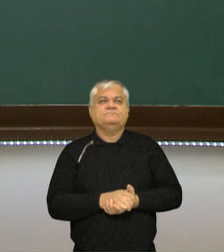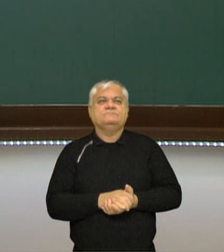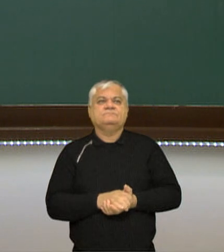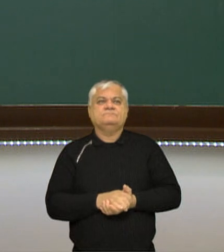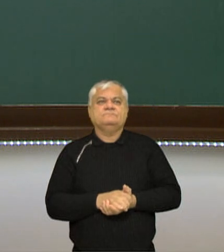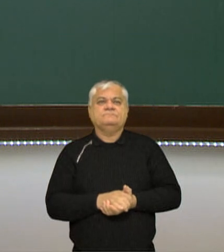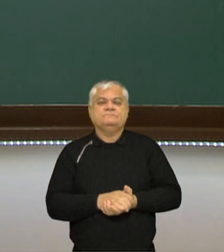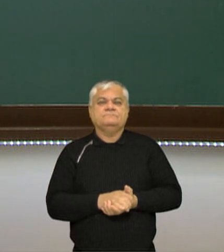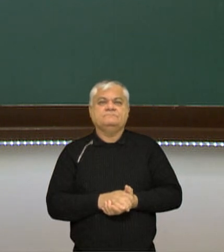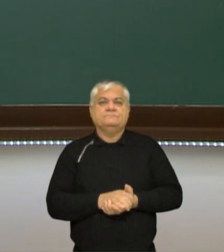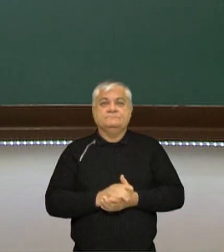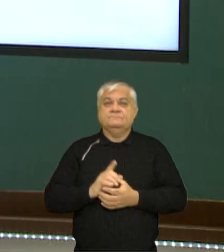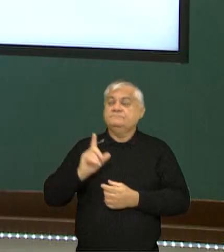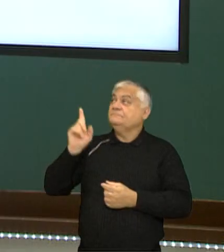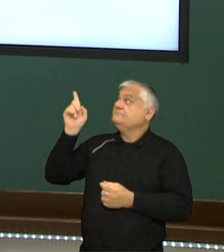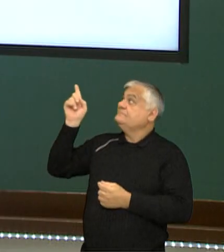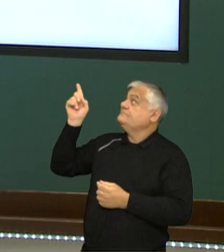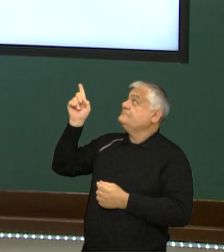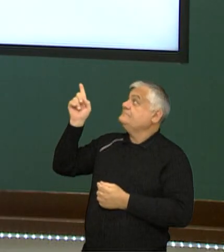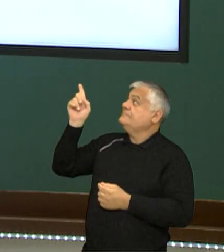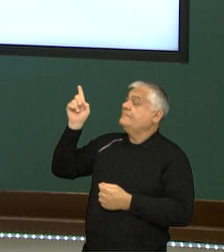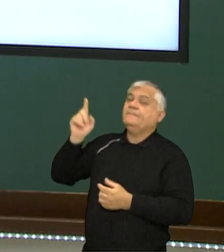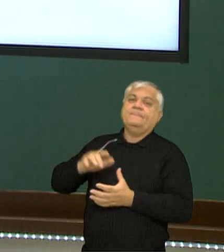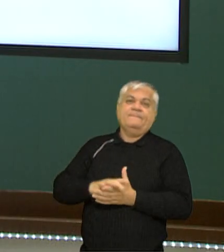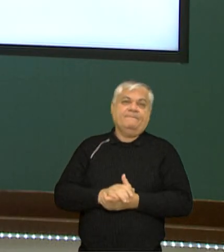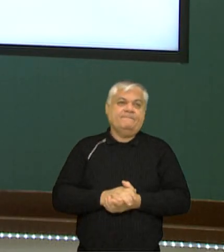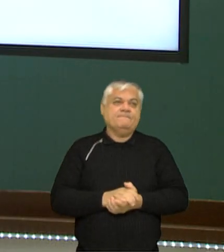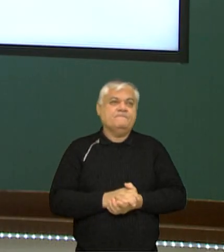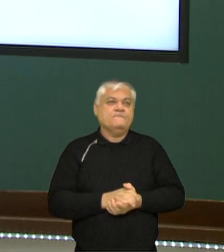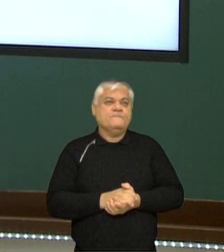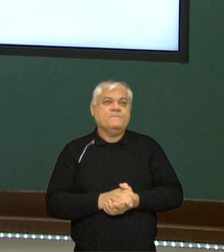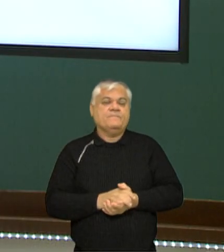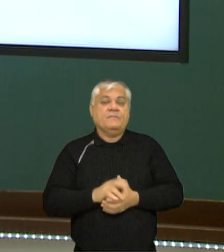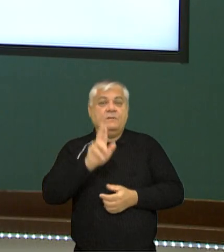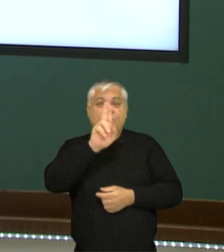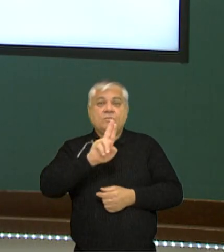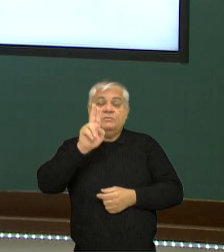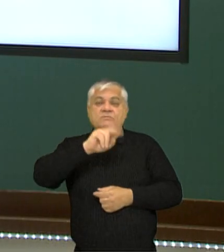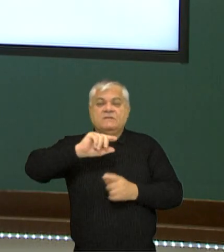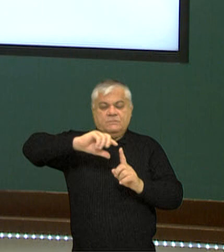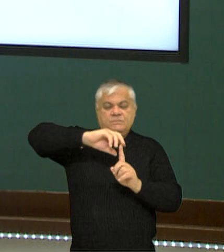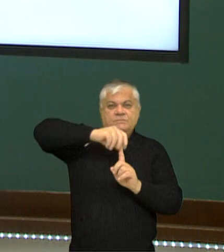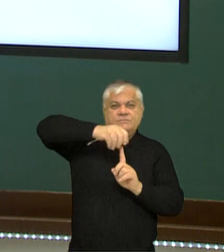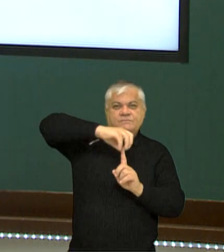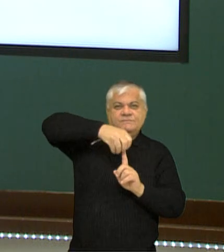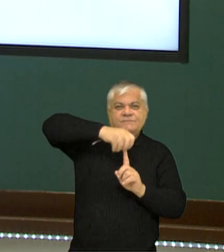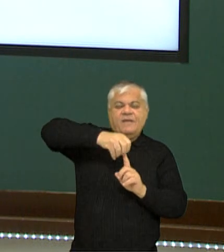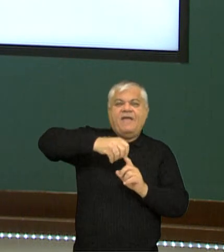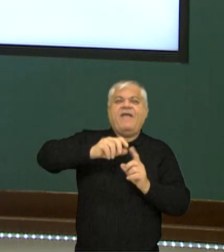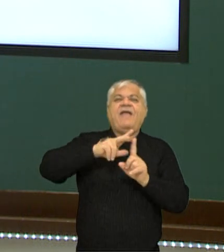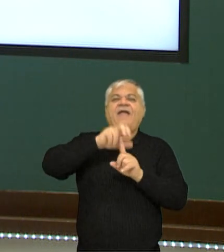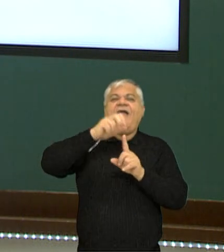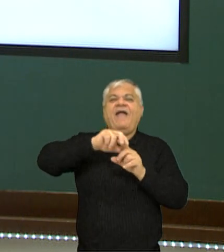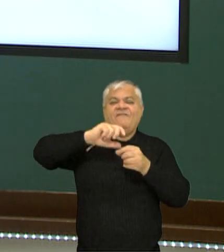Então, aqui eu vou dar uma sugestão para vocês usando tampinha de garrafa PET, por ser um